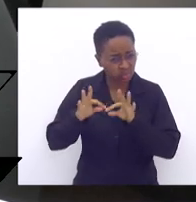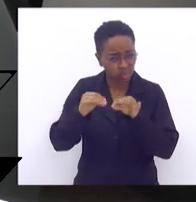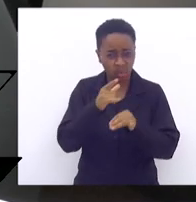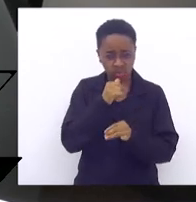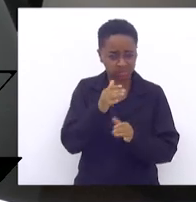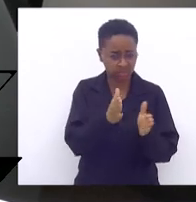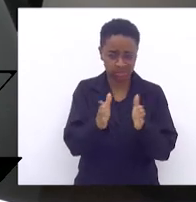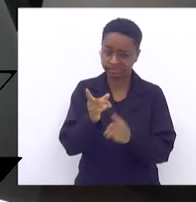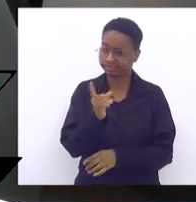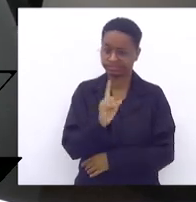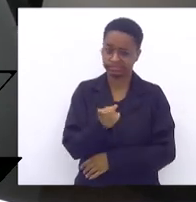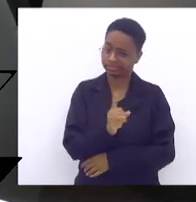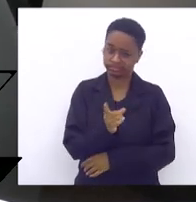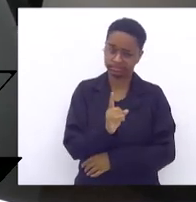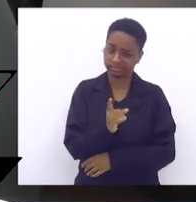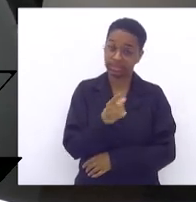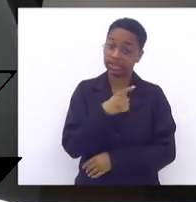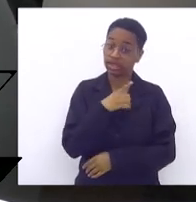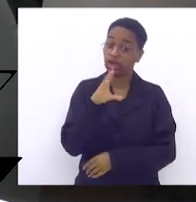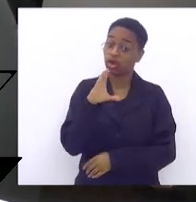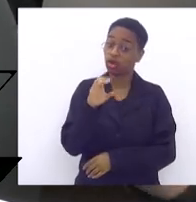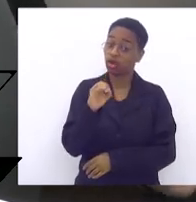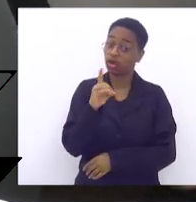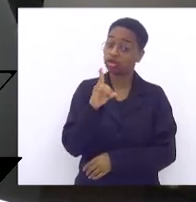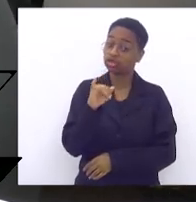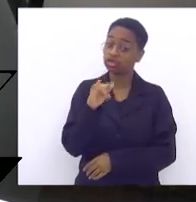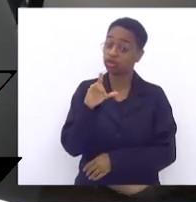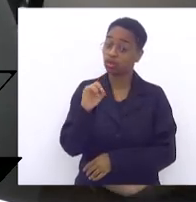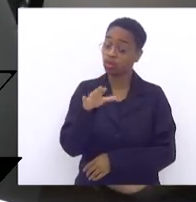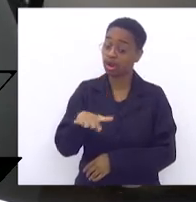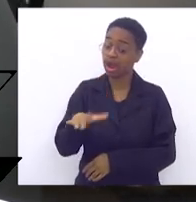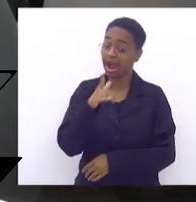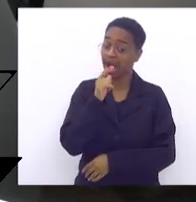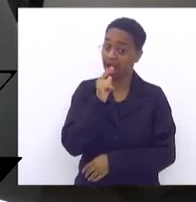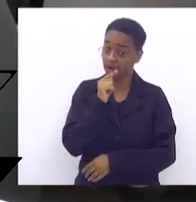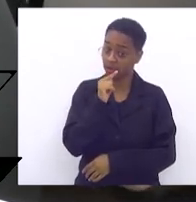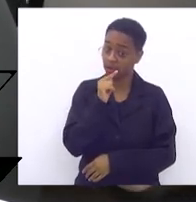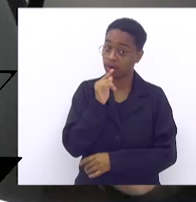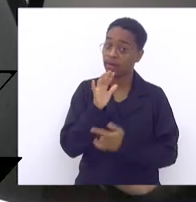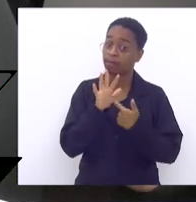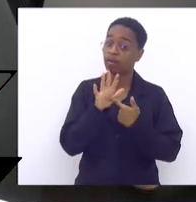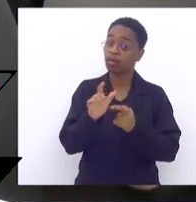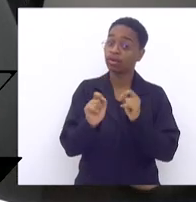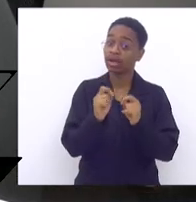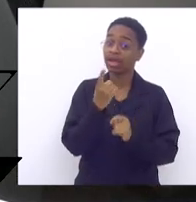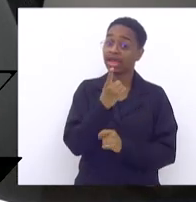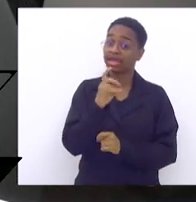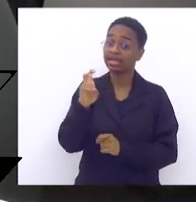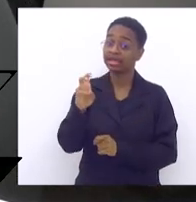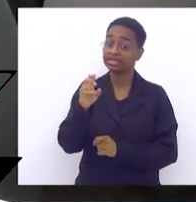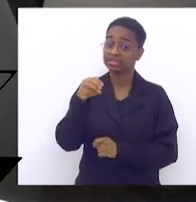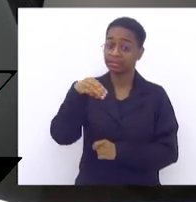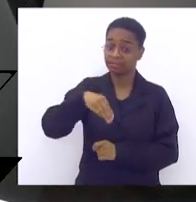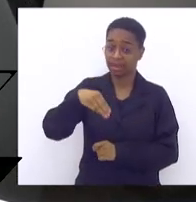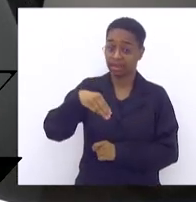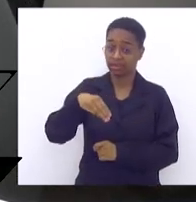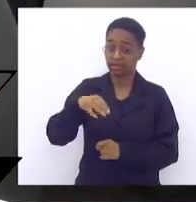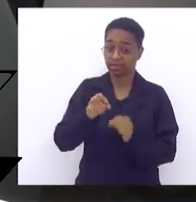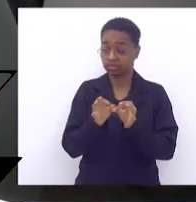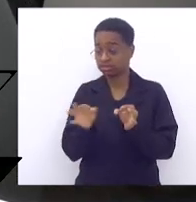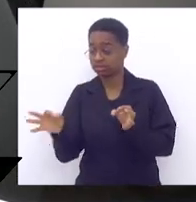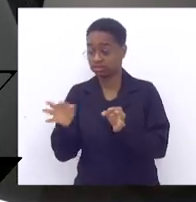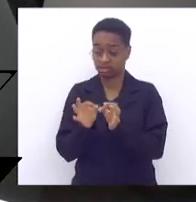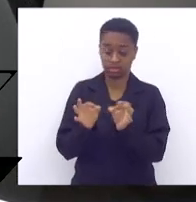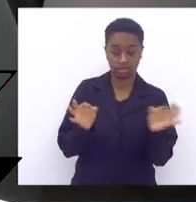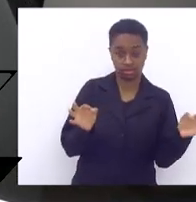rios. Existe o Código das Águas, que diz que é 15 metros para cada lado do eixo, é faixa